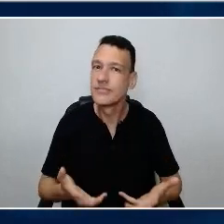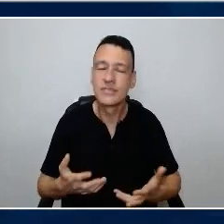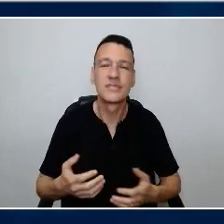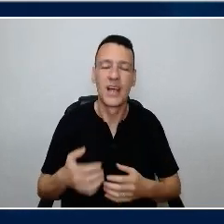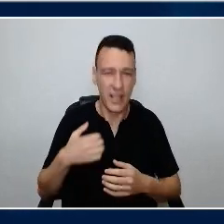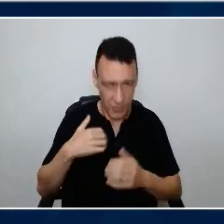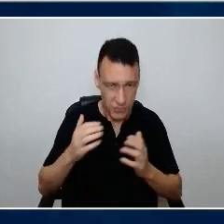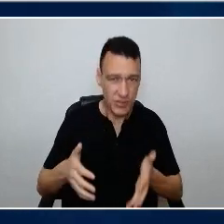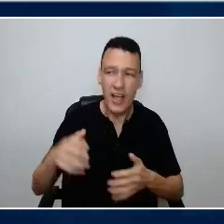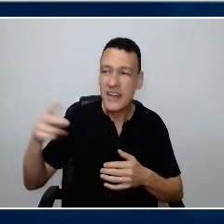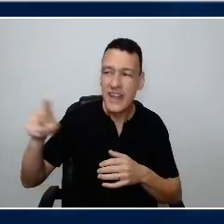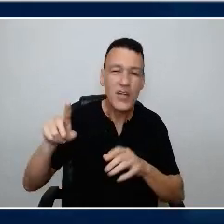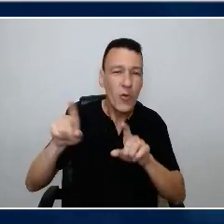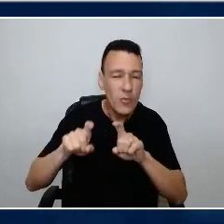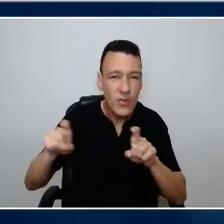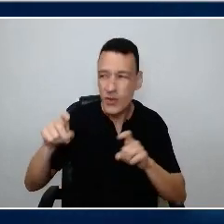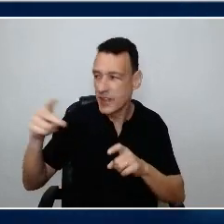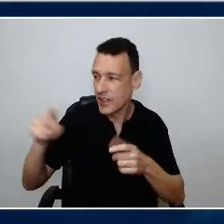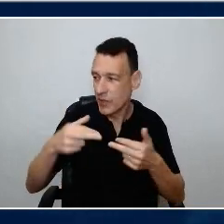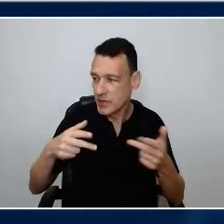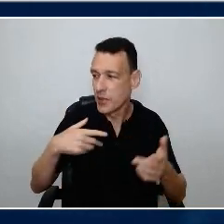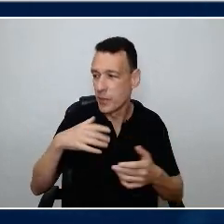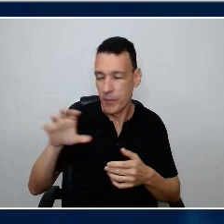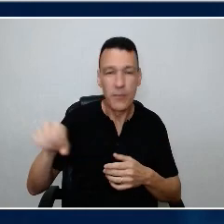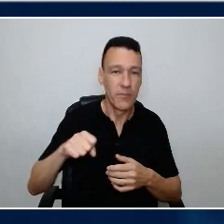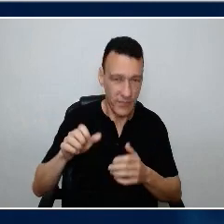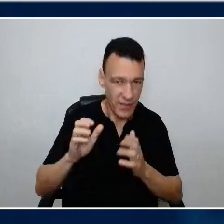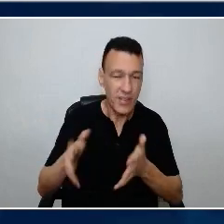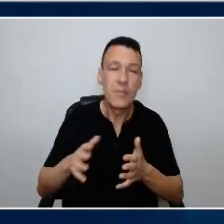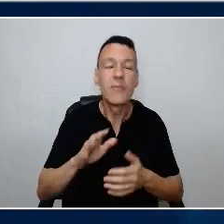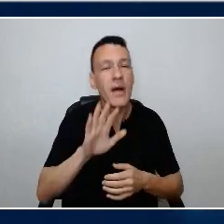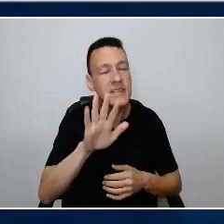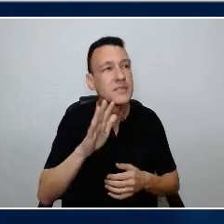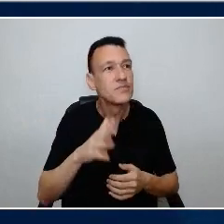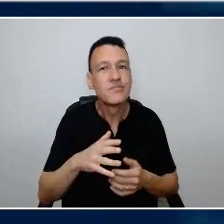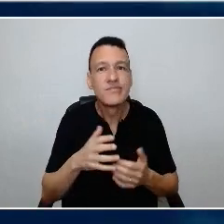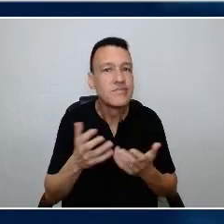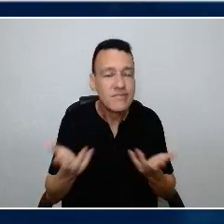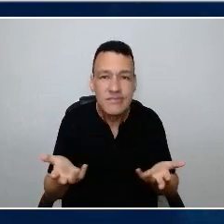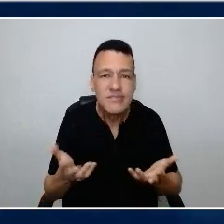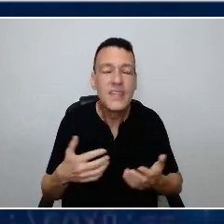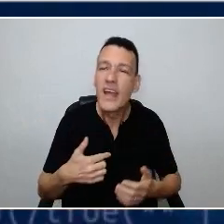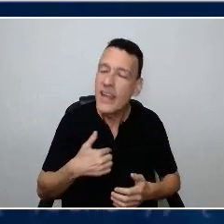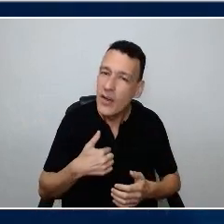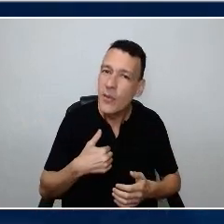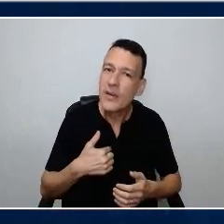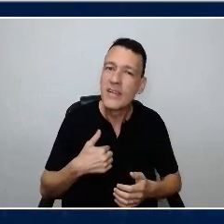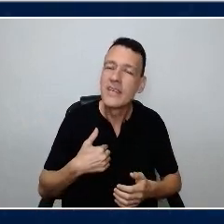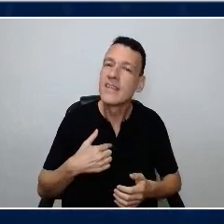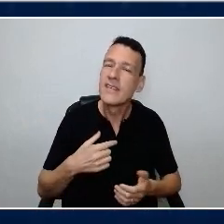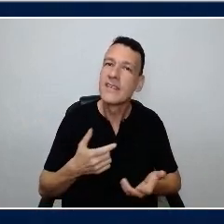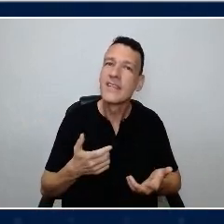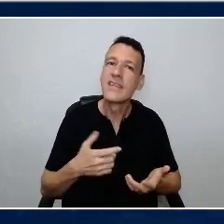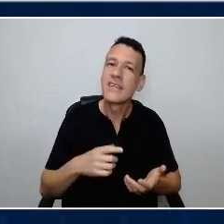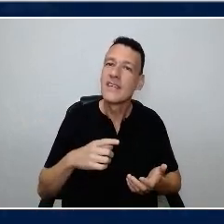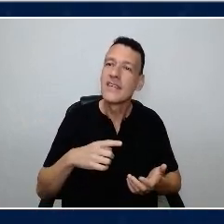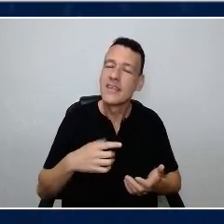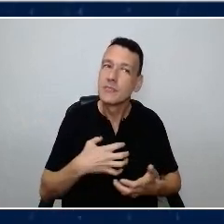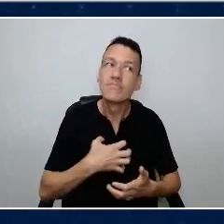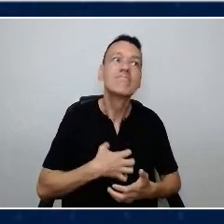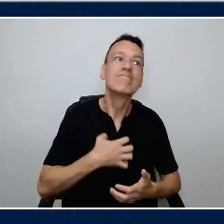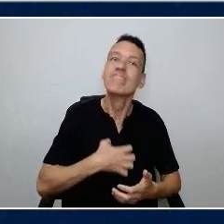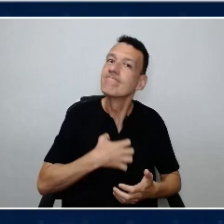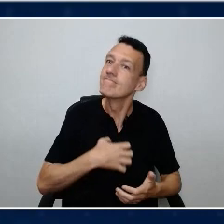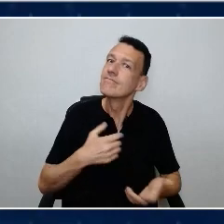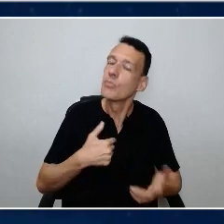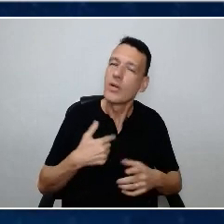entendo e você tem apoio da comunidade aqui o que você precisar da gente eu conheci todas pessoas incríveis tantas pessoas que me apoiaram e que